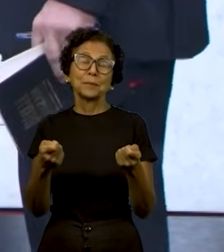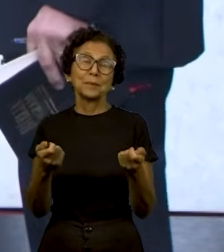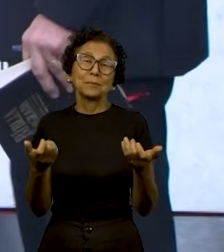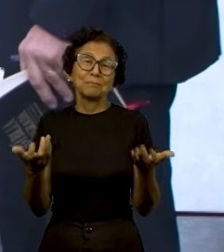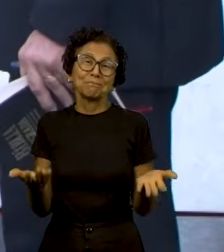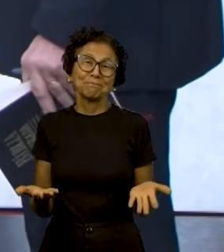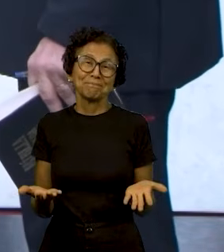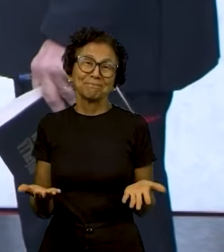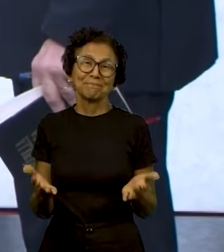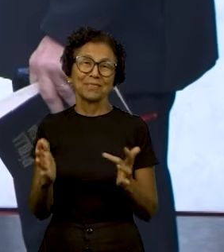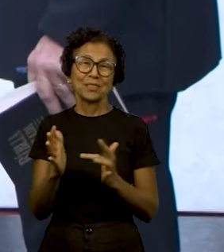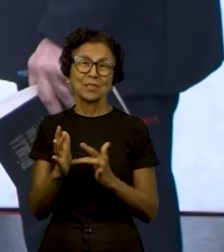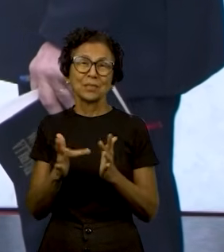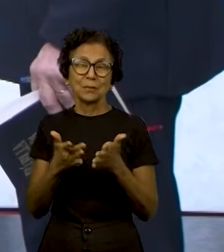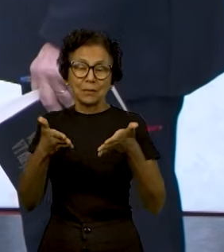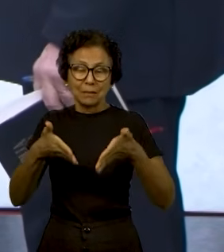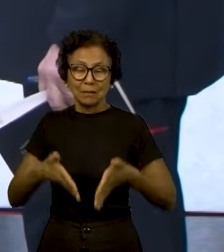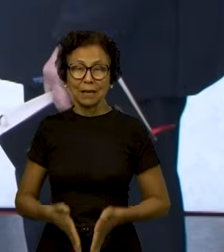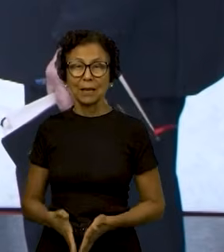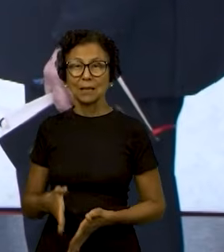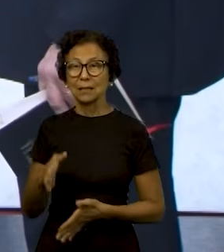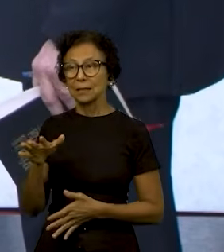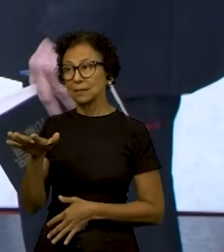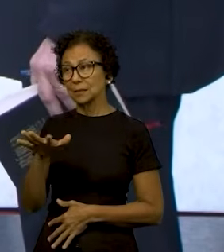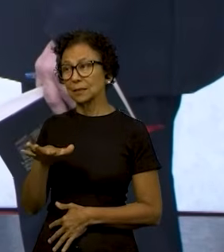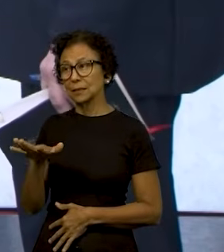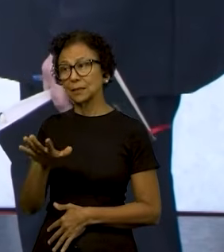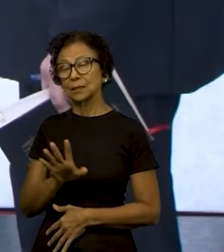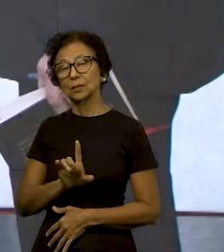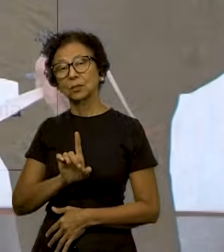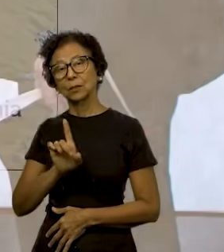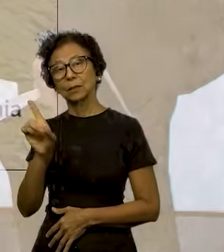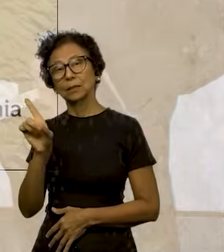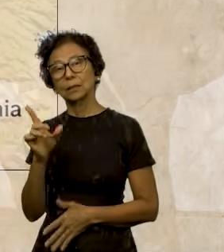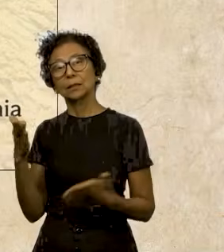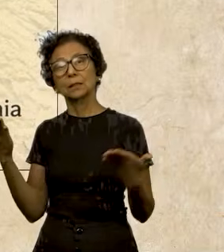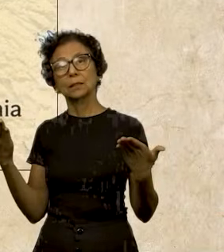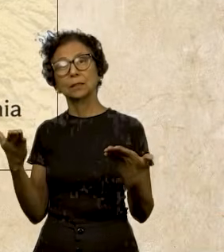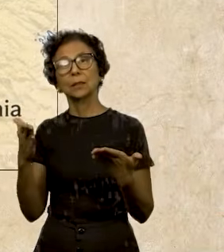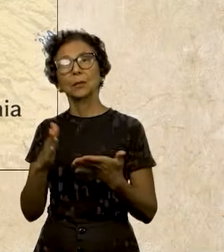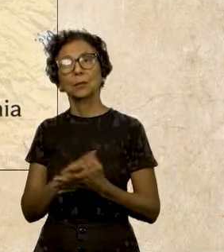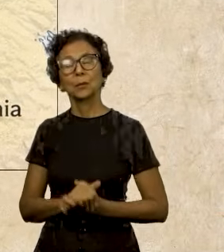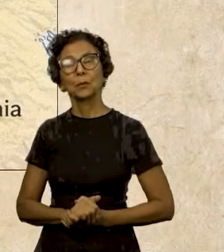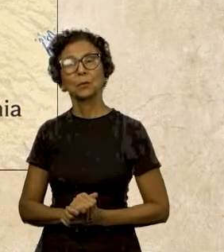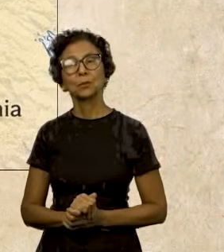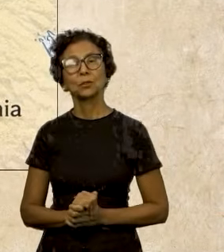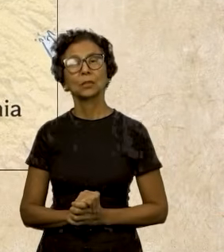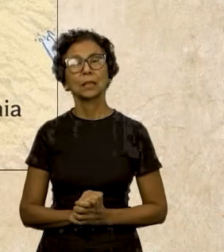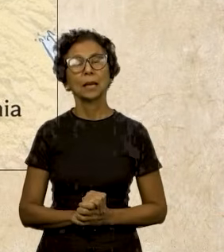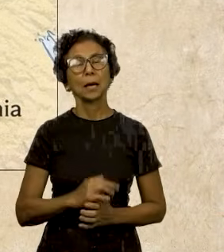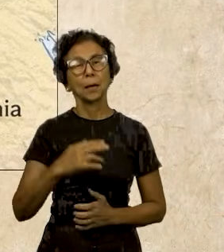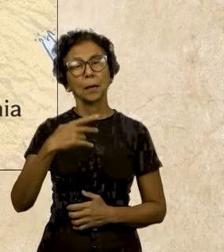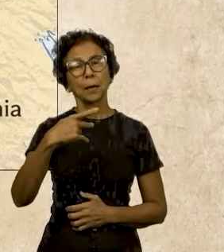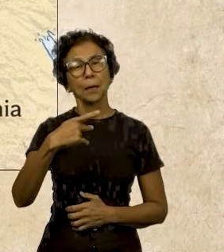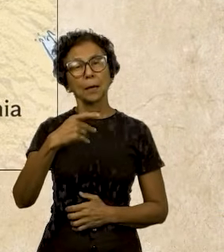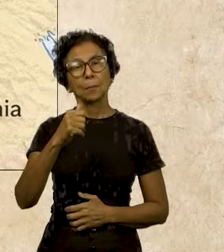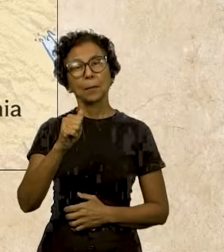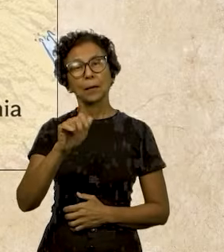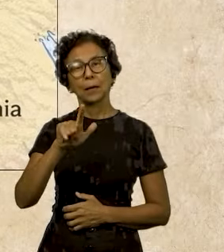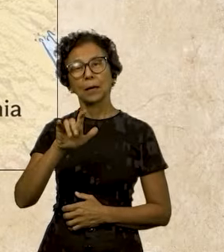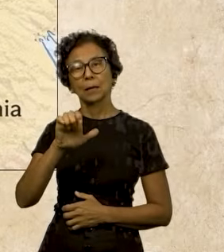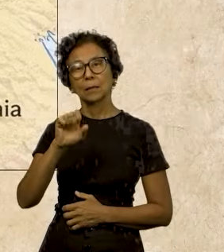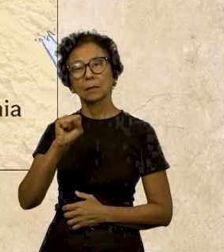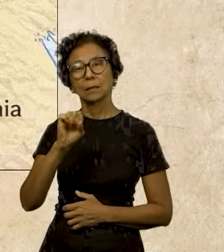ele nasce nessa região, que hoje nós conhecemos como Palestina. Mas, na